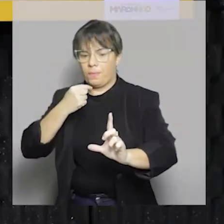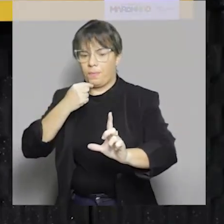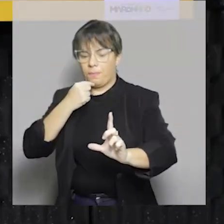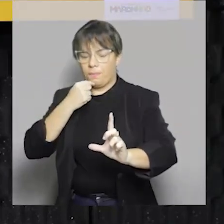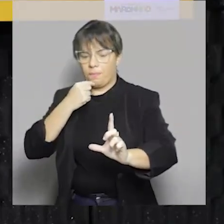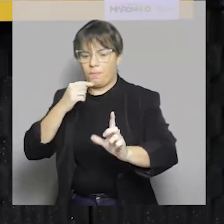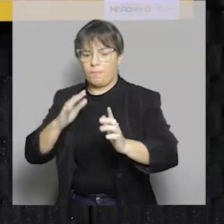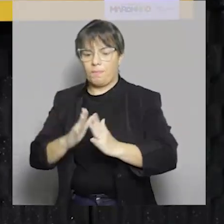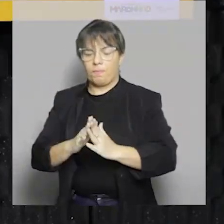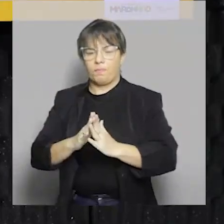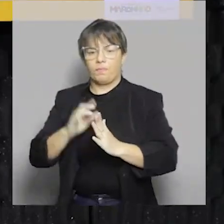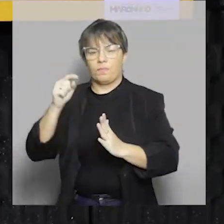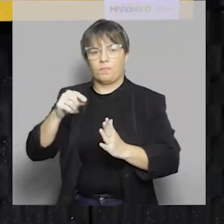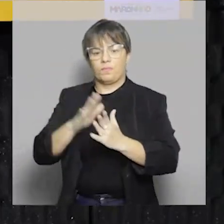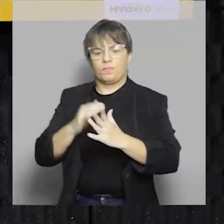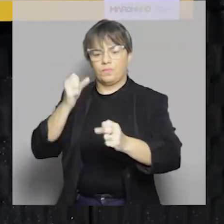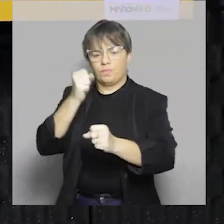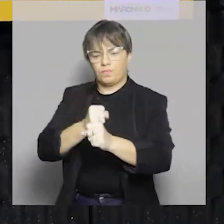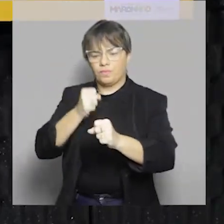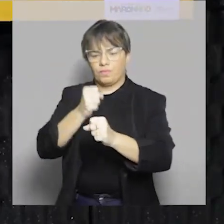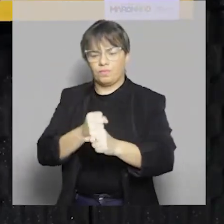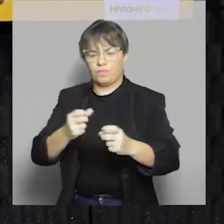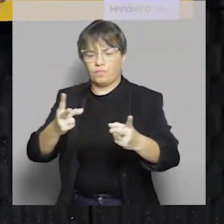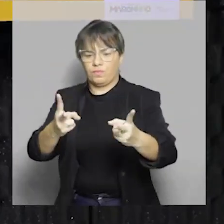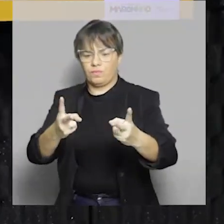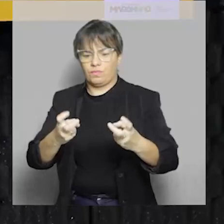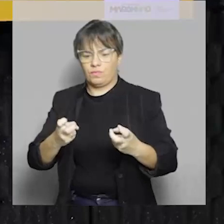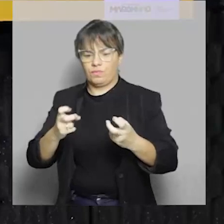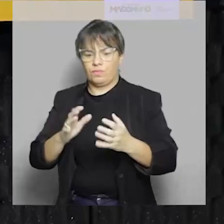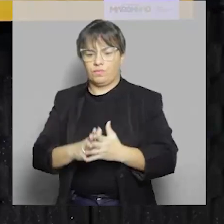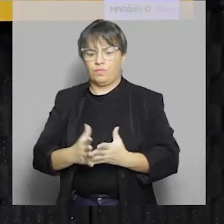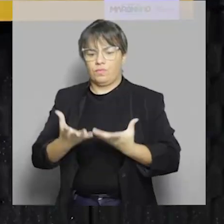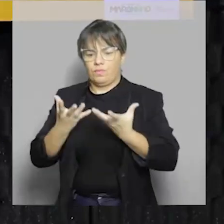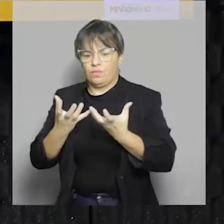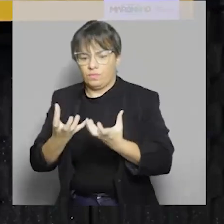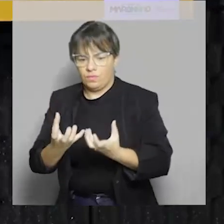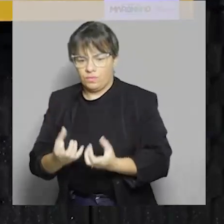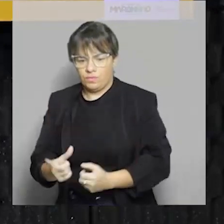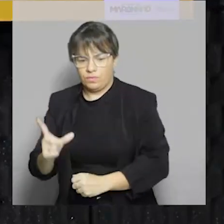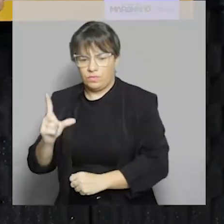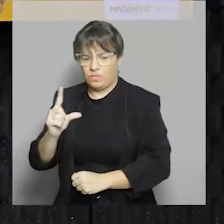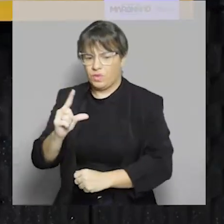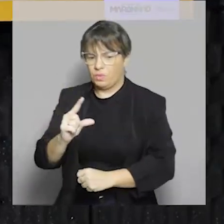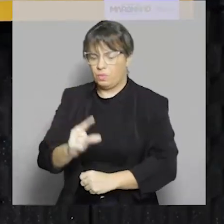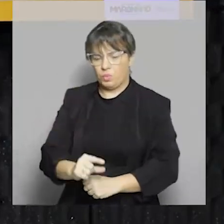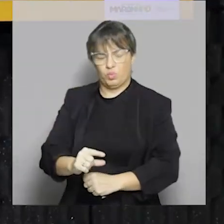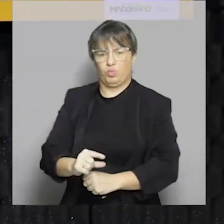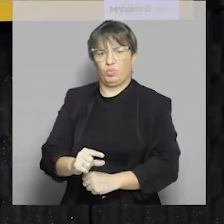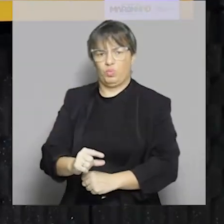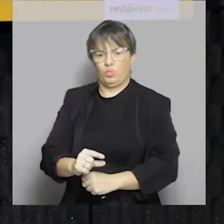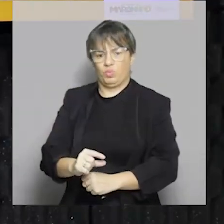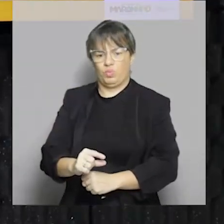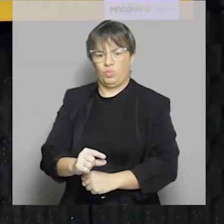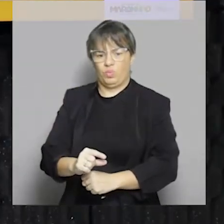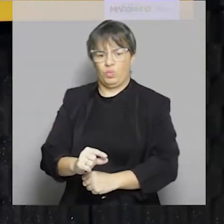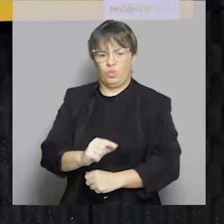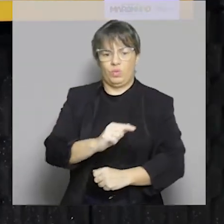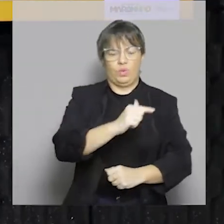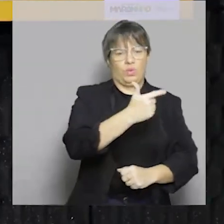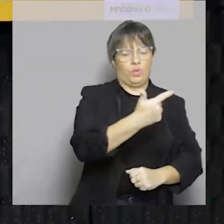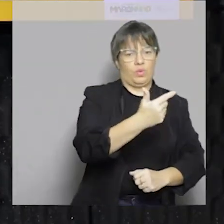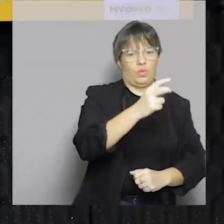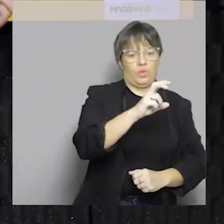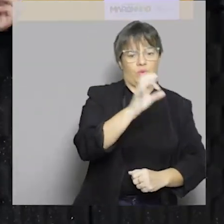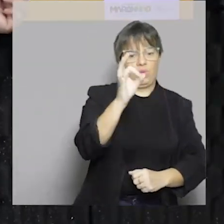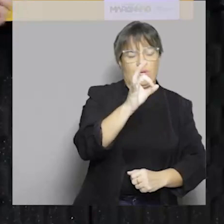índice de construção, o que eu vou perceber? Que a infiltração diminuiu bastante, por exemplo, de 25%